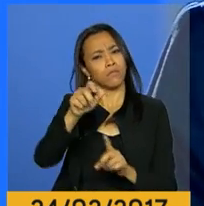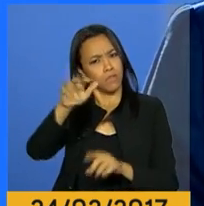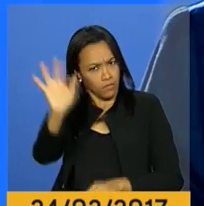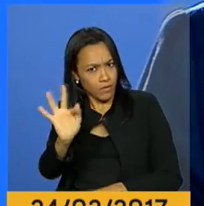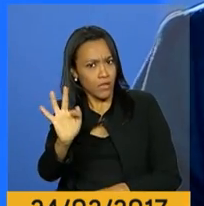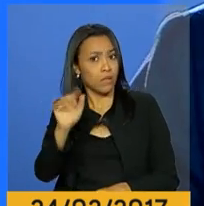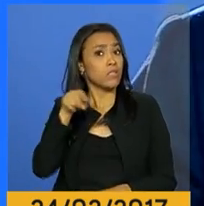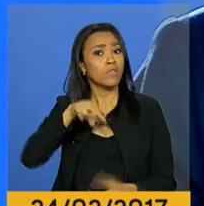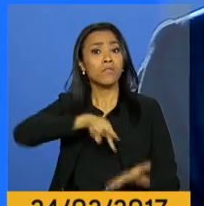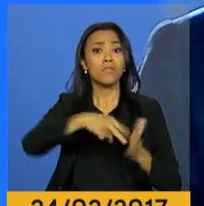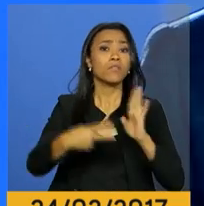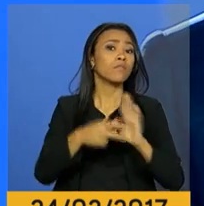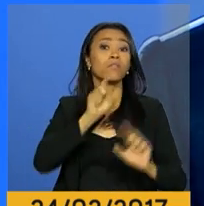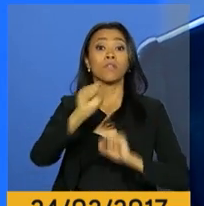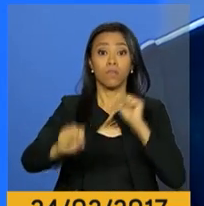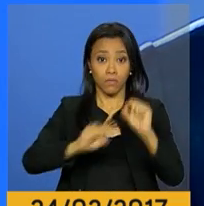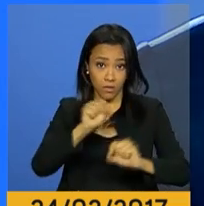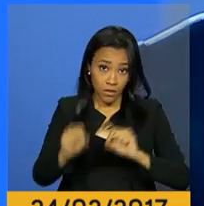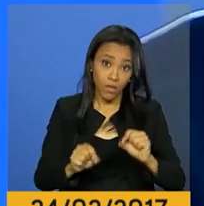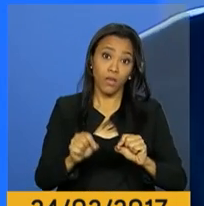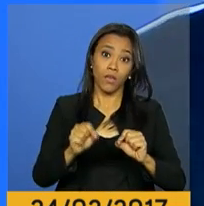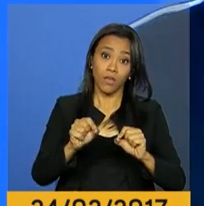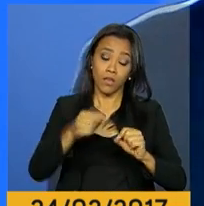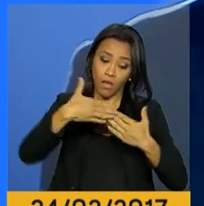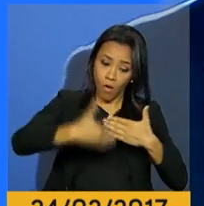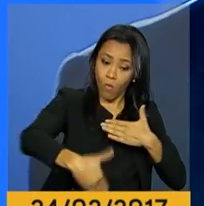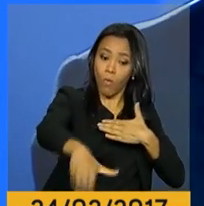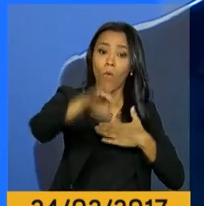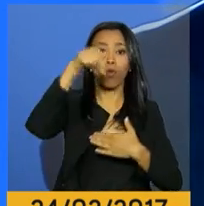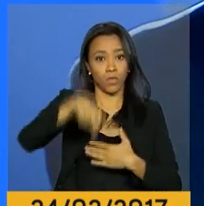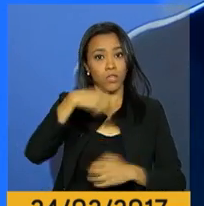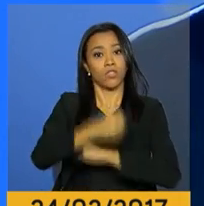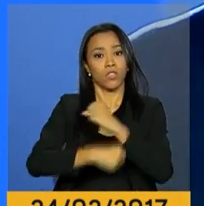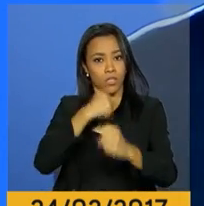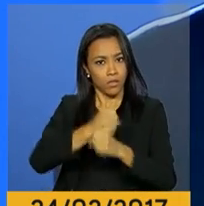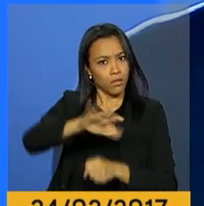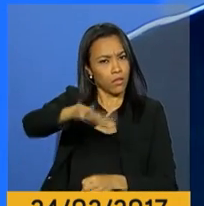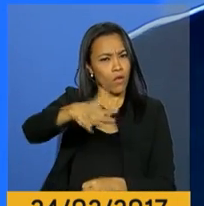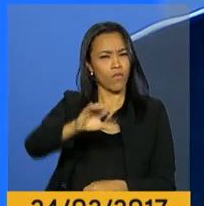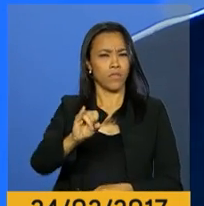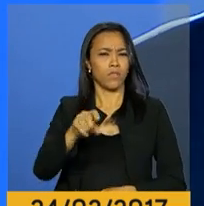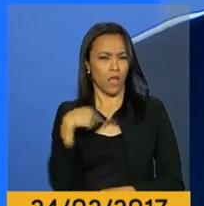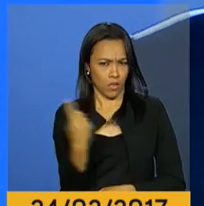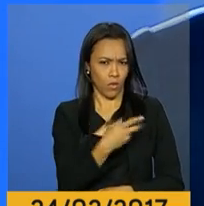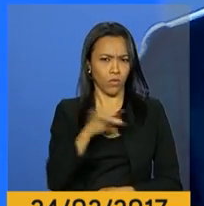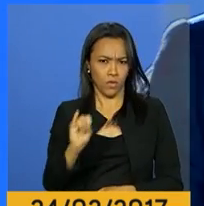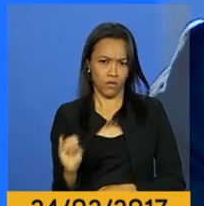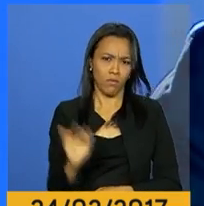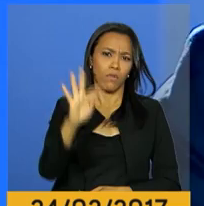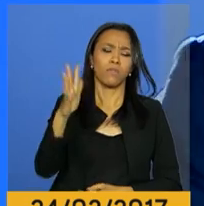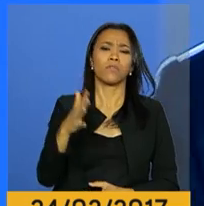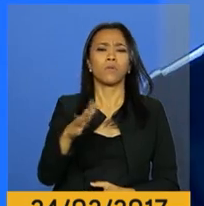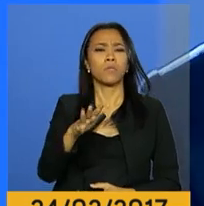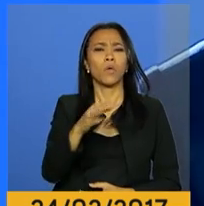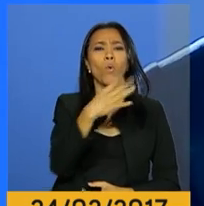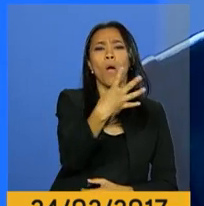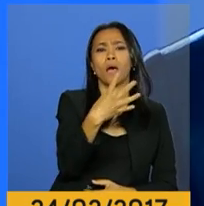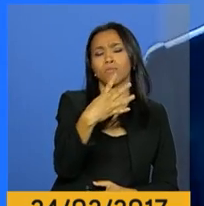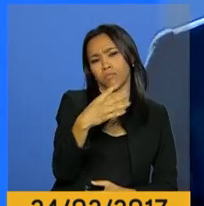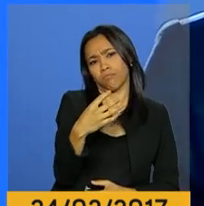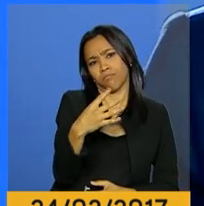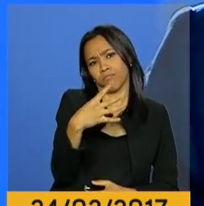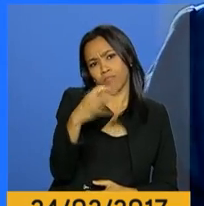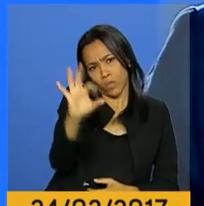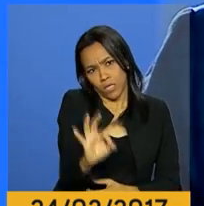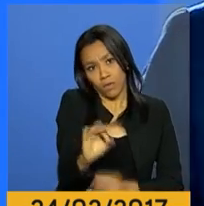denota o que demonstra que ao longo deste ano talvez a nossa inflação esteja em torno de 4%